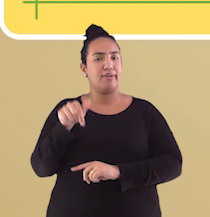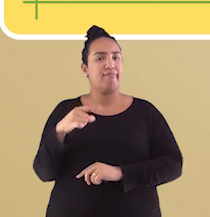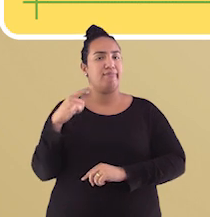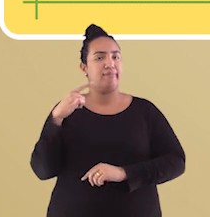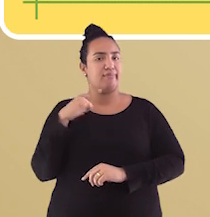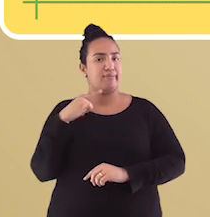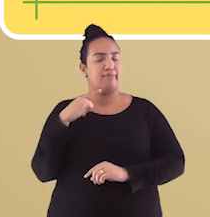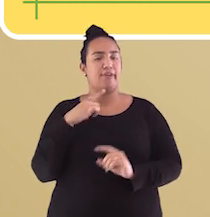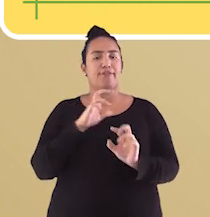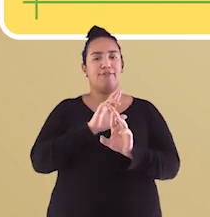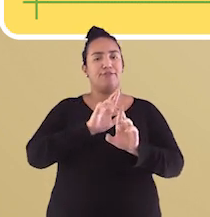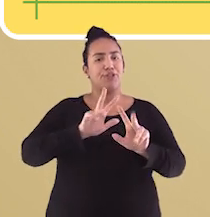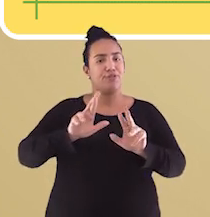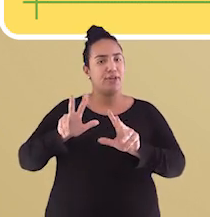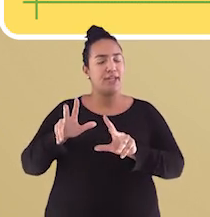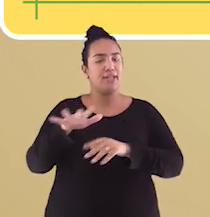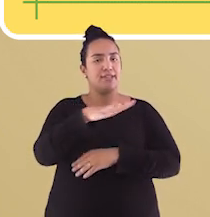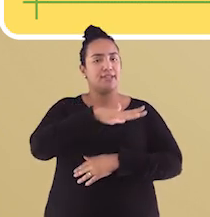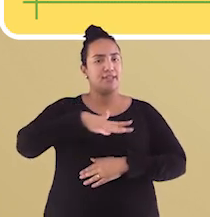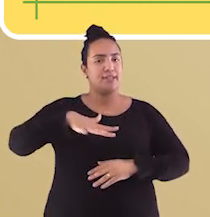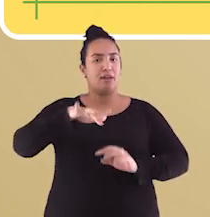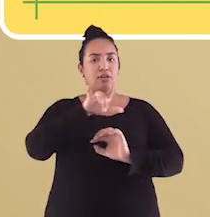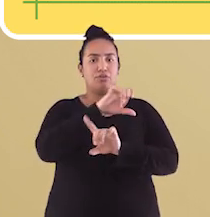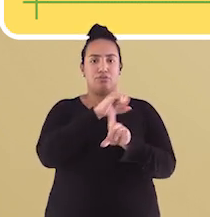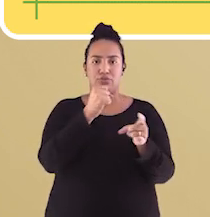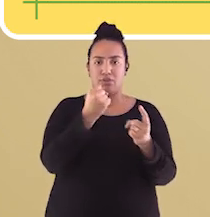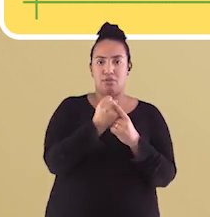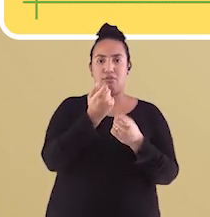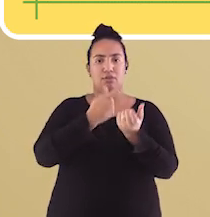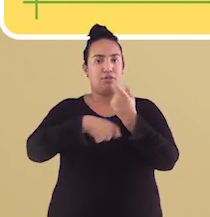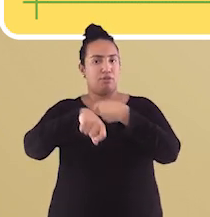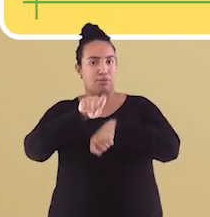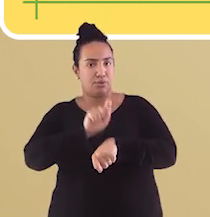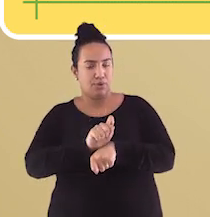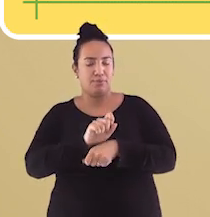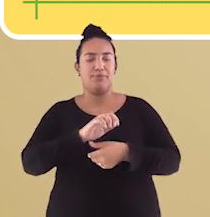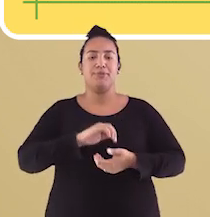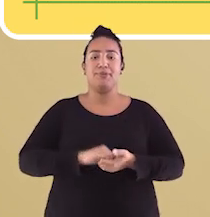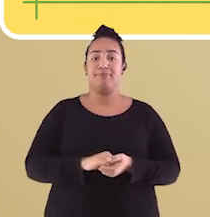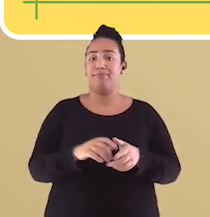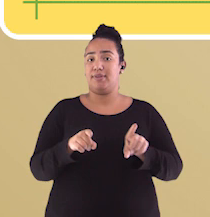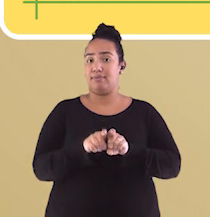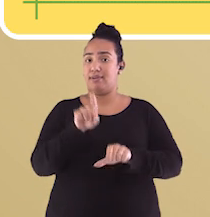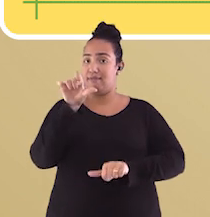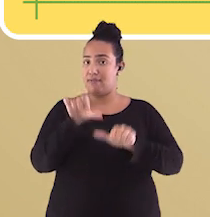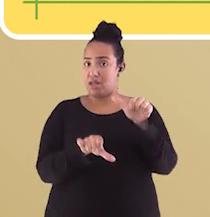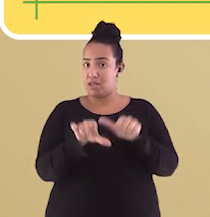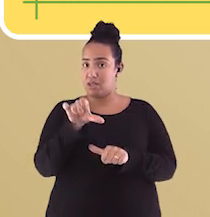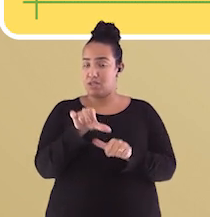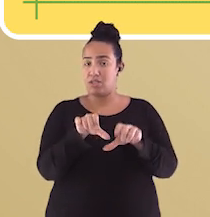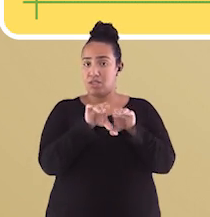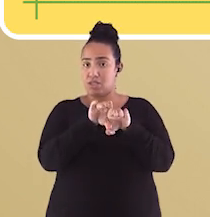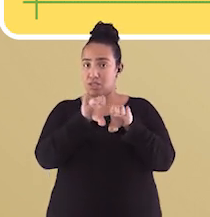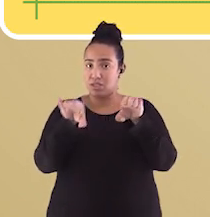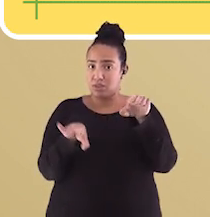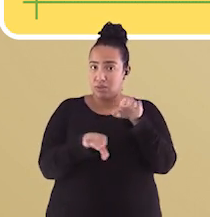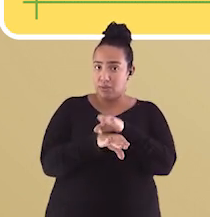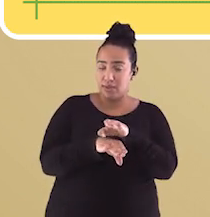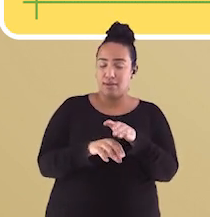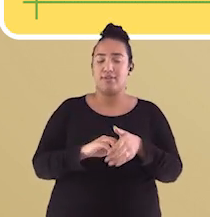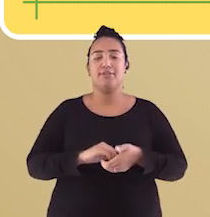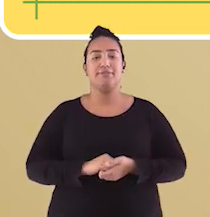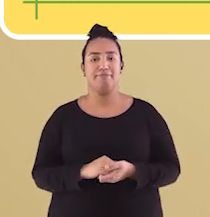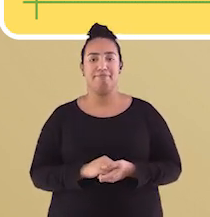diversos contrastes sociais e econômicos entre seus países, analisando as desigualdades sociais